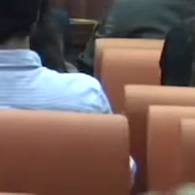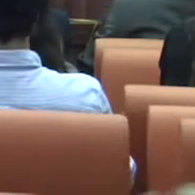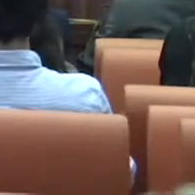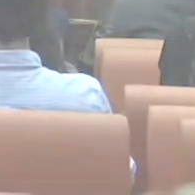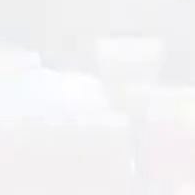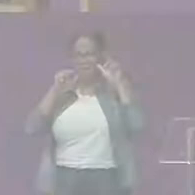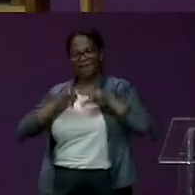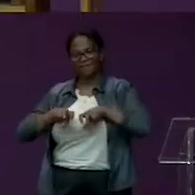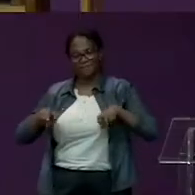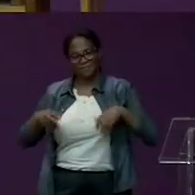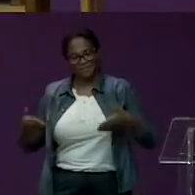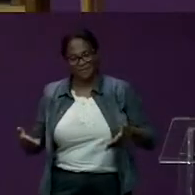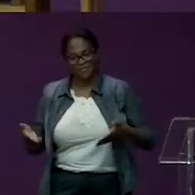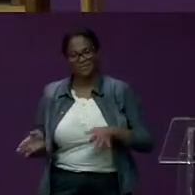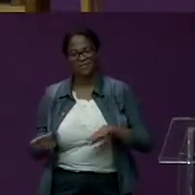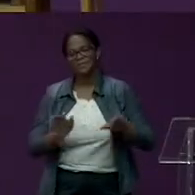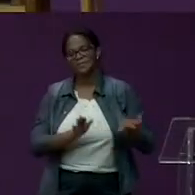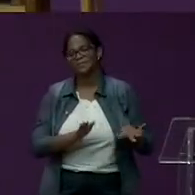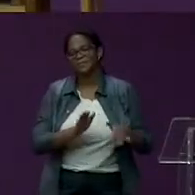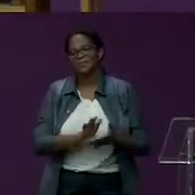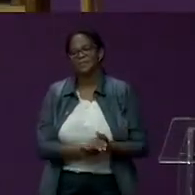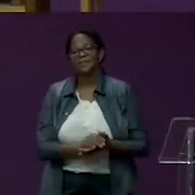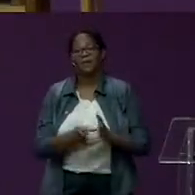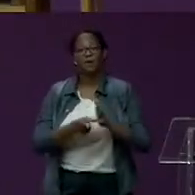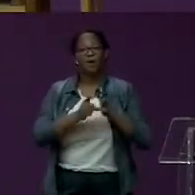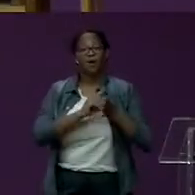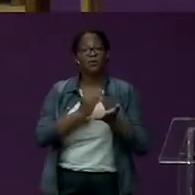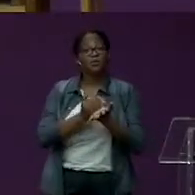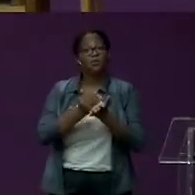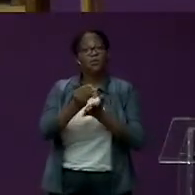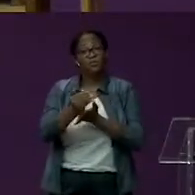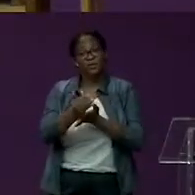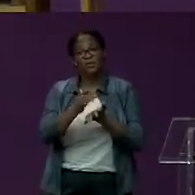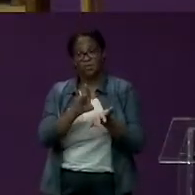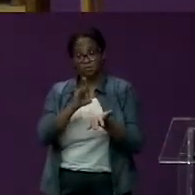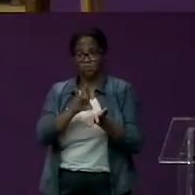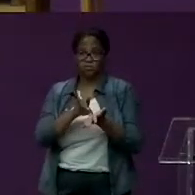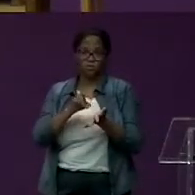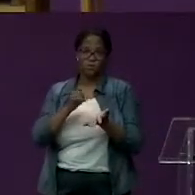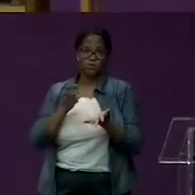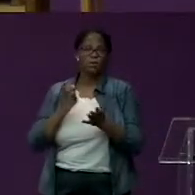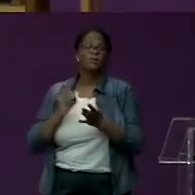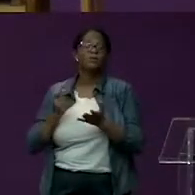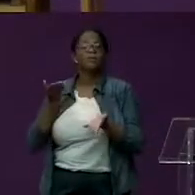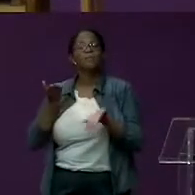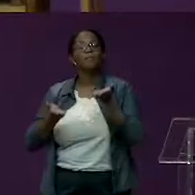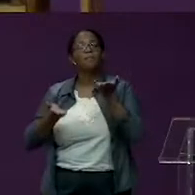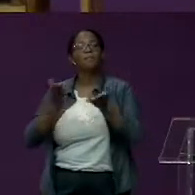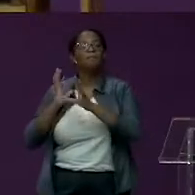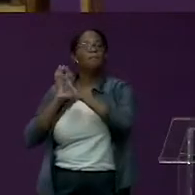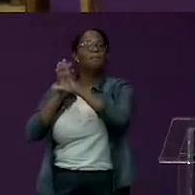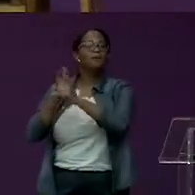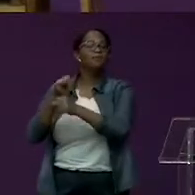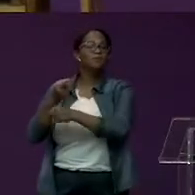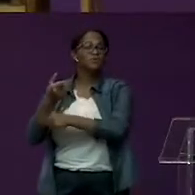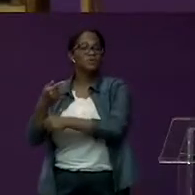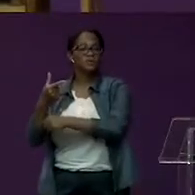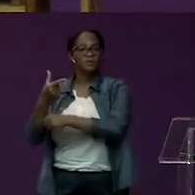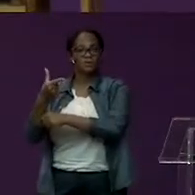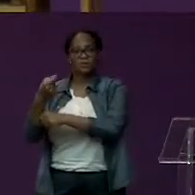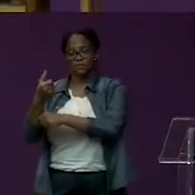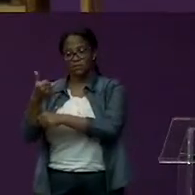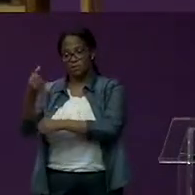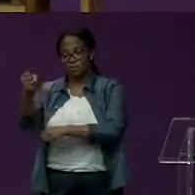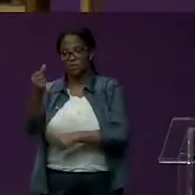Trindade Lima. E aí, antes para a gente começar o balanço propriamente dito, a gente vai ter um vídeo resumo